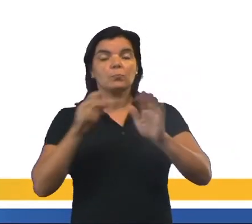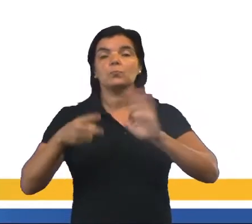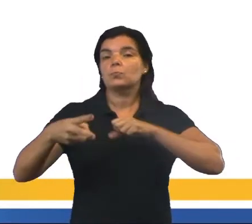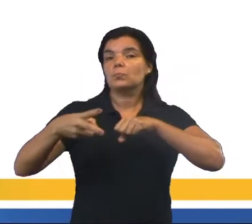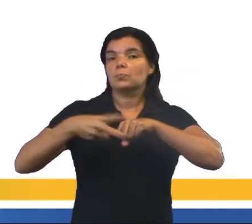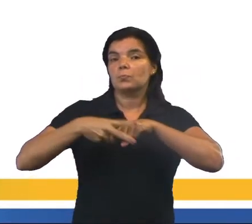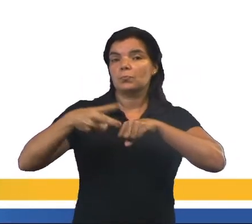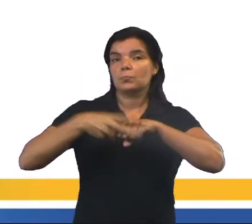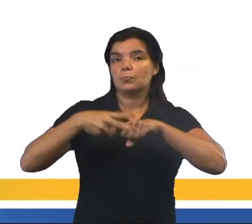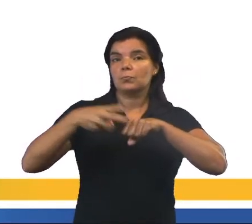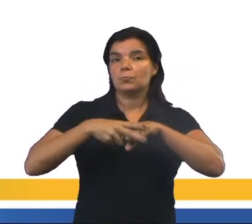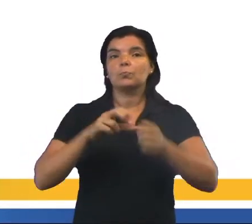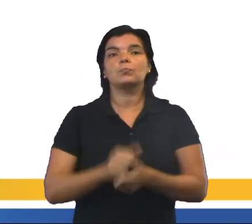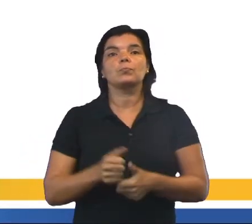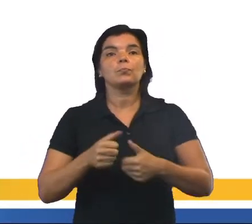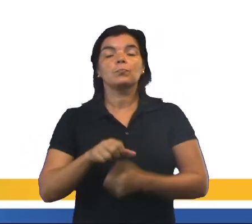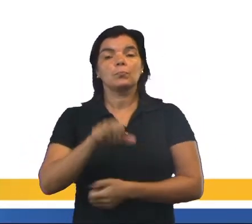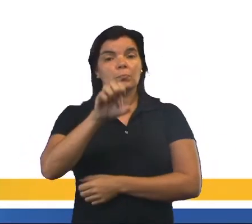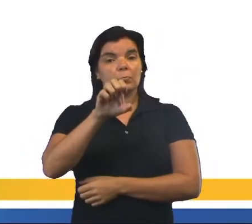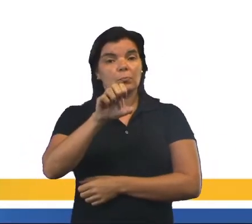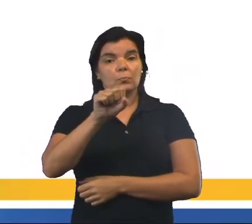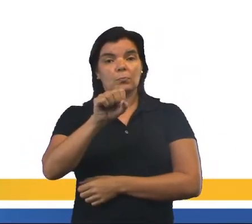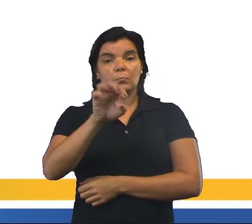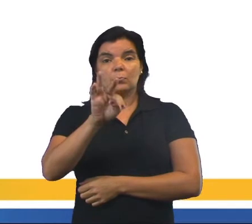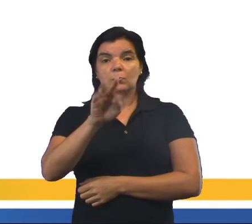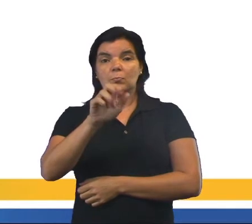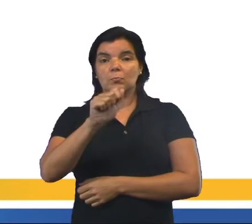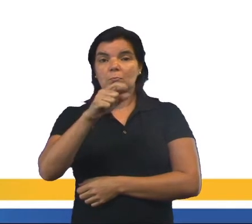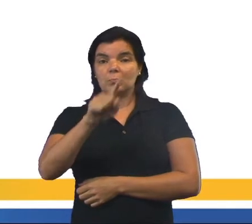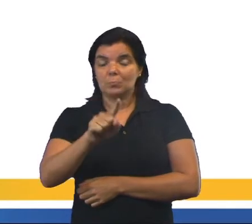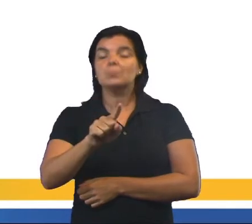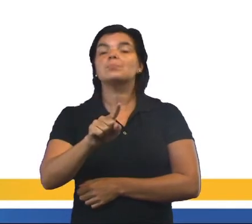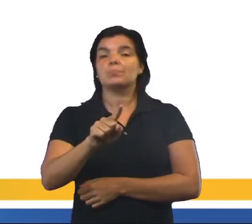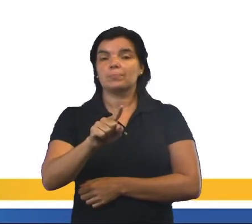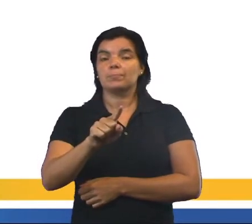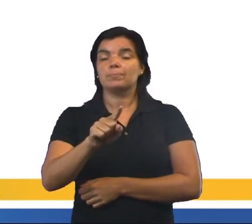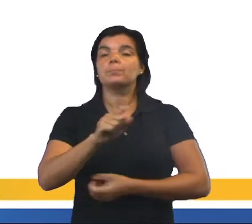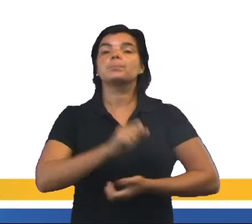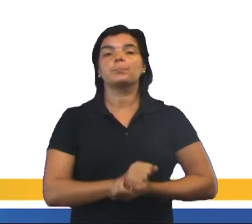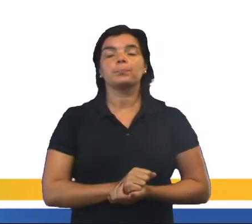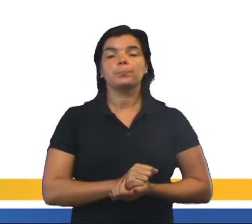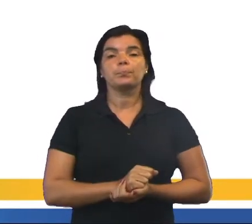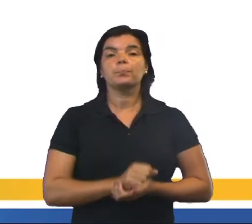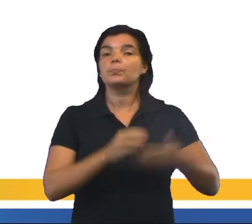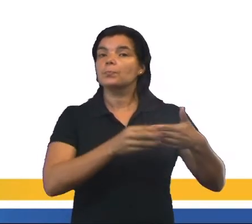o verbo estar, que está na forma verbal está.